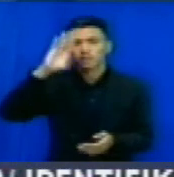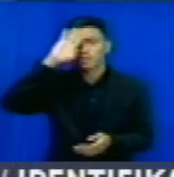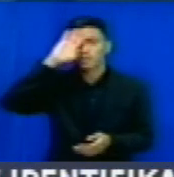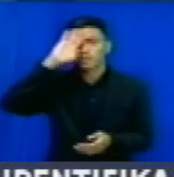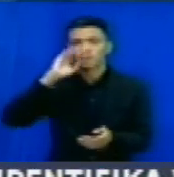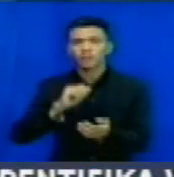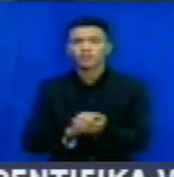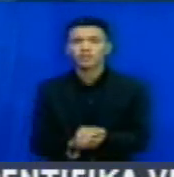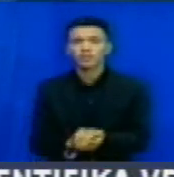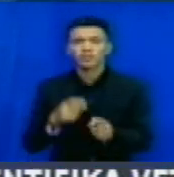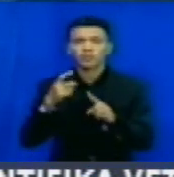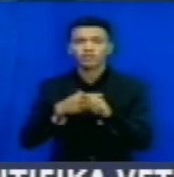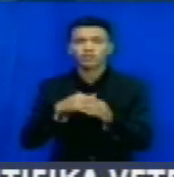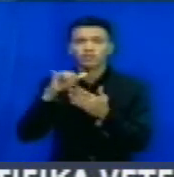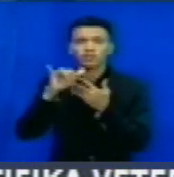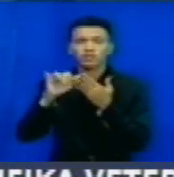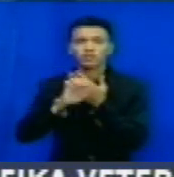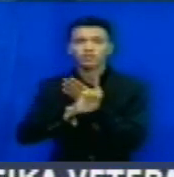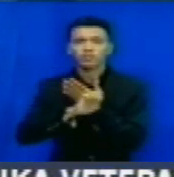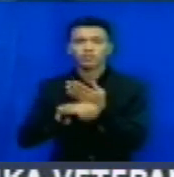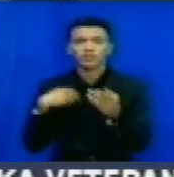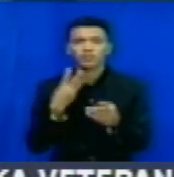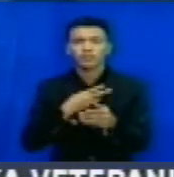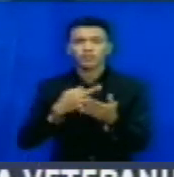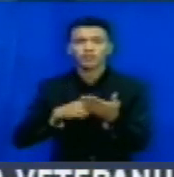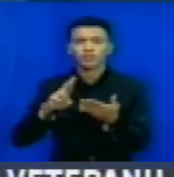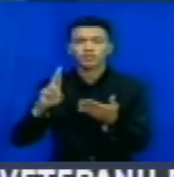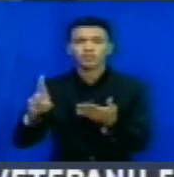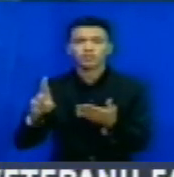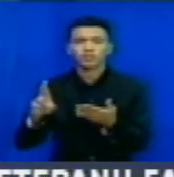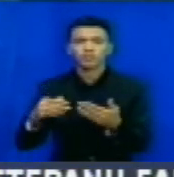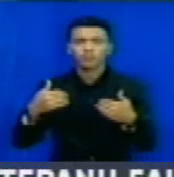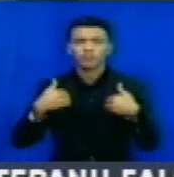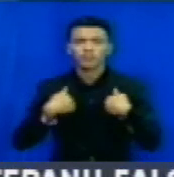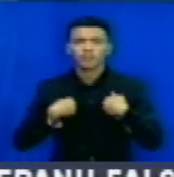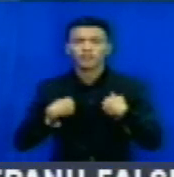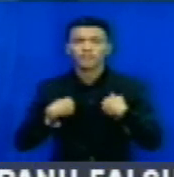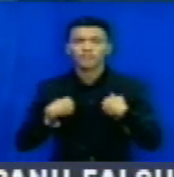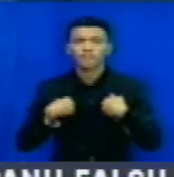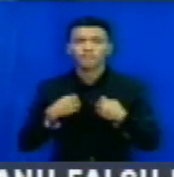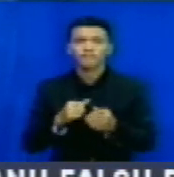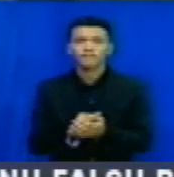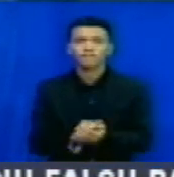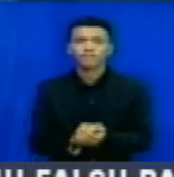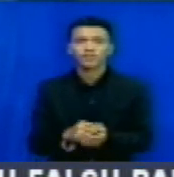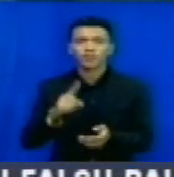Diare e rebulan zuni, né? E te registros. E